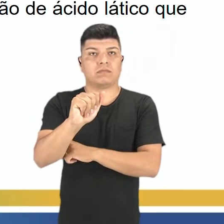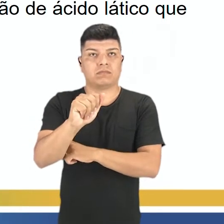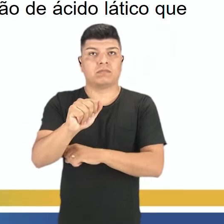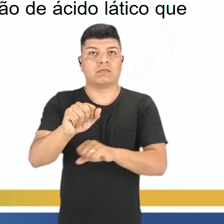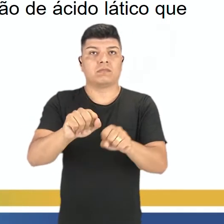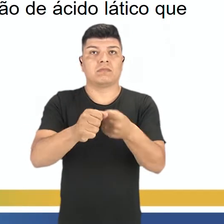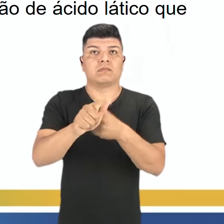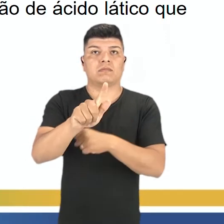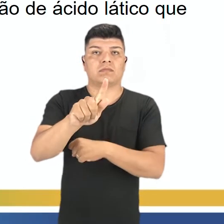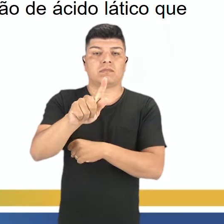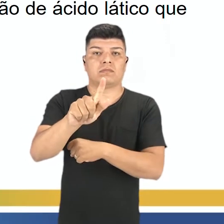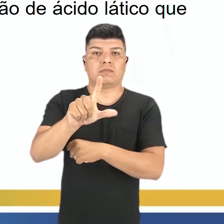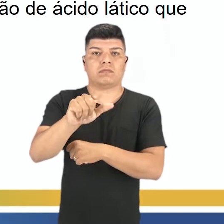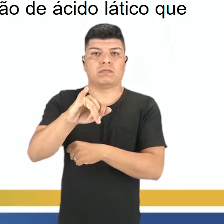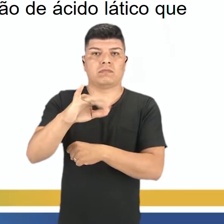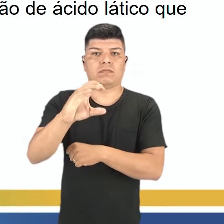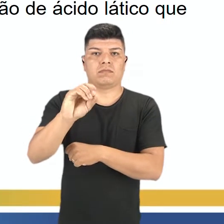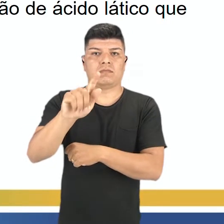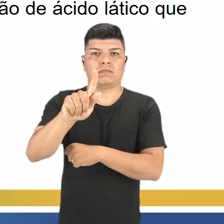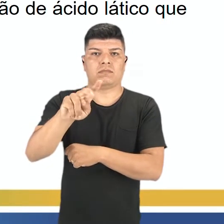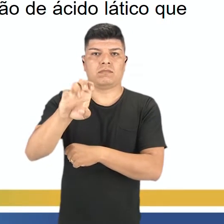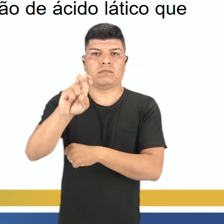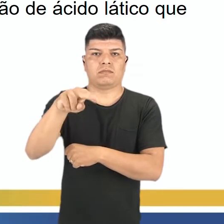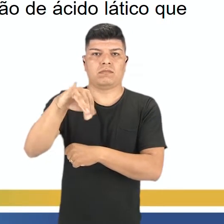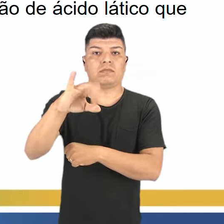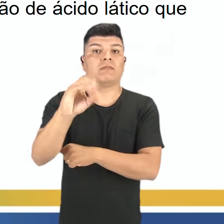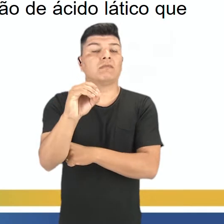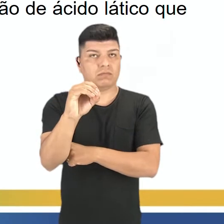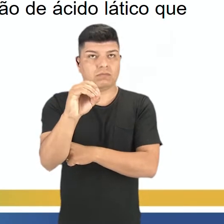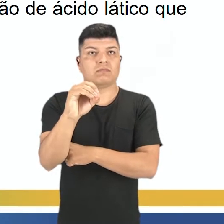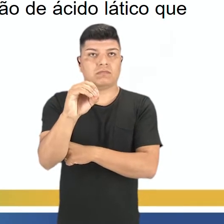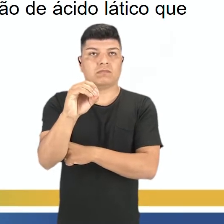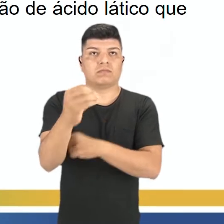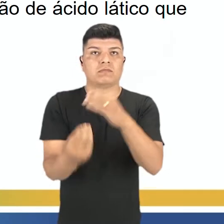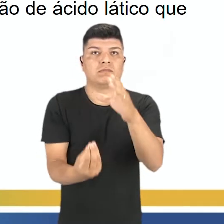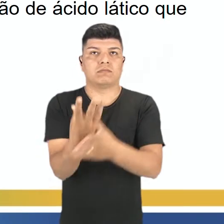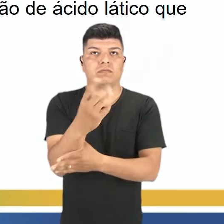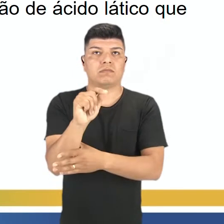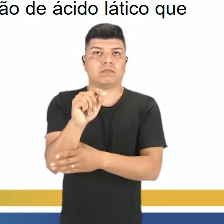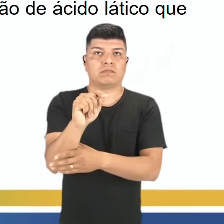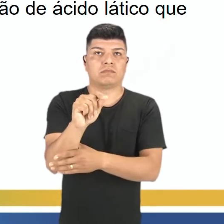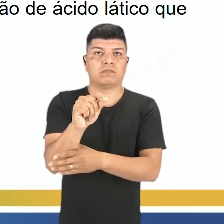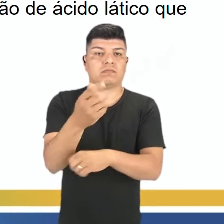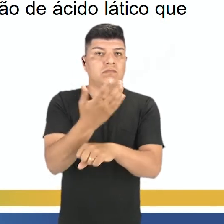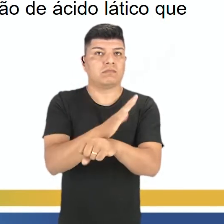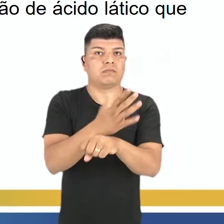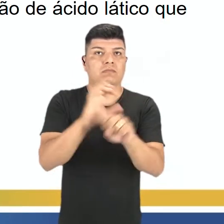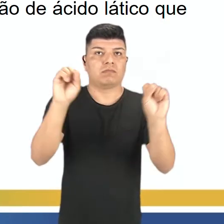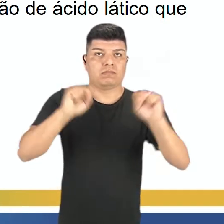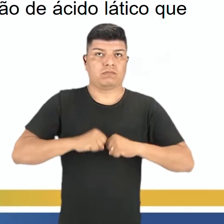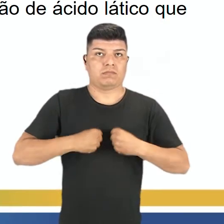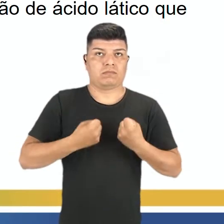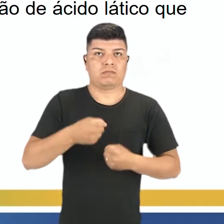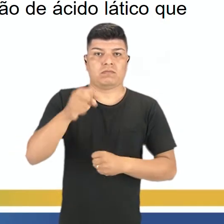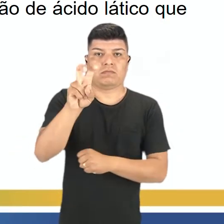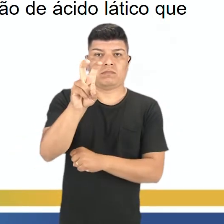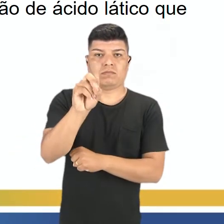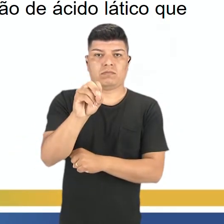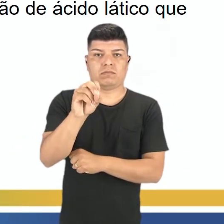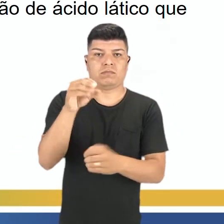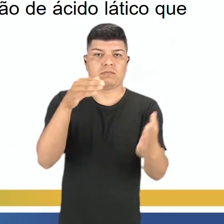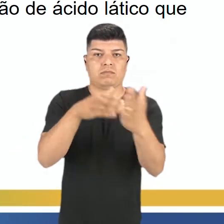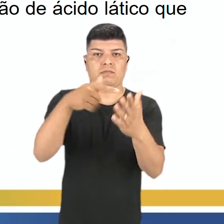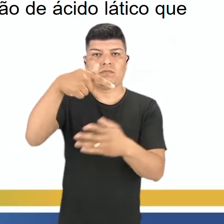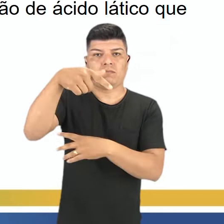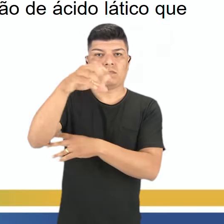você tem produção de lactato. Então, se produz lactato, então ela é lática. São exercícios com esforços de 50% a 70% da